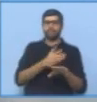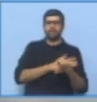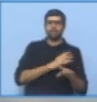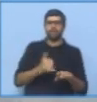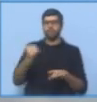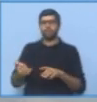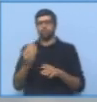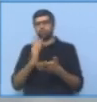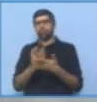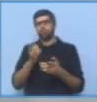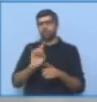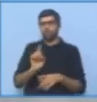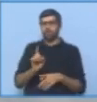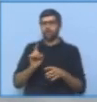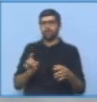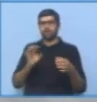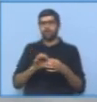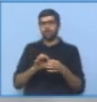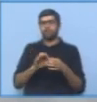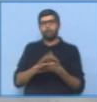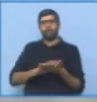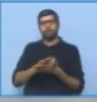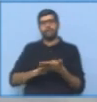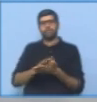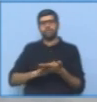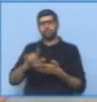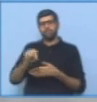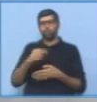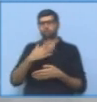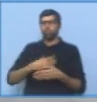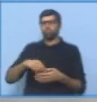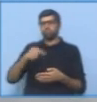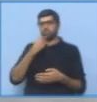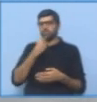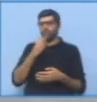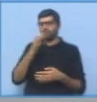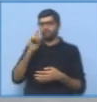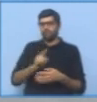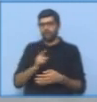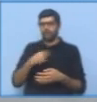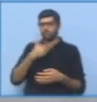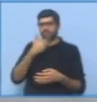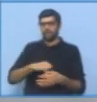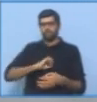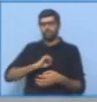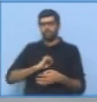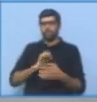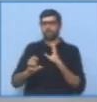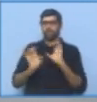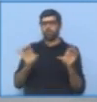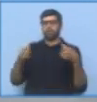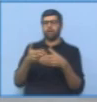seguir. É também uma questão de fundamento. E eu gosto de perceber que a minha fé, a minha experiência de Deus, a minha experiência de